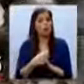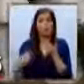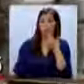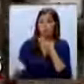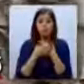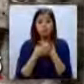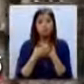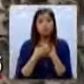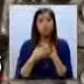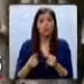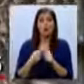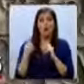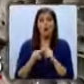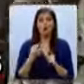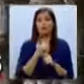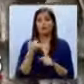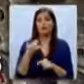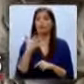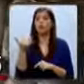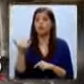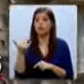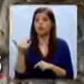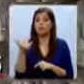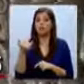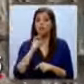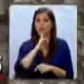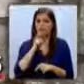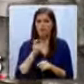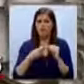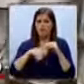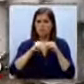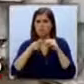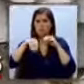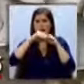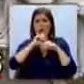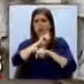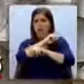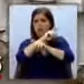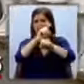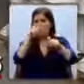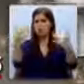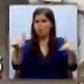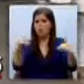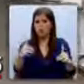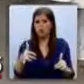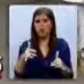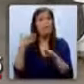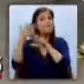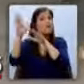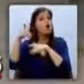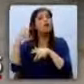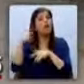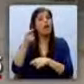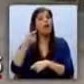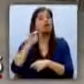Foi precisamente num ano de 2012, as dívidas acumularam-se numa altura precisa em que havia até externamente mercado para